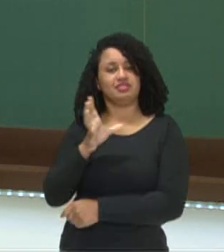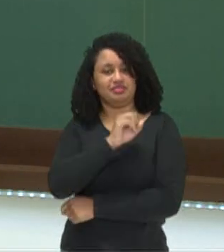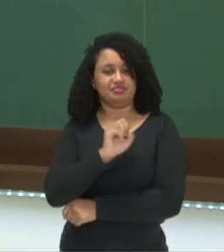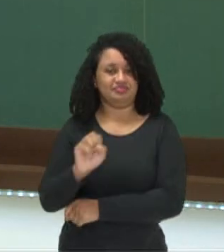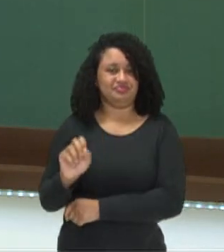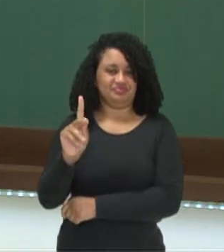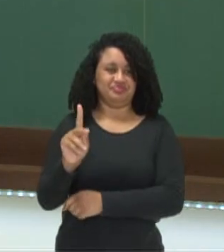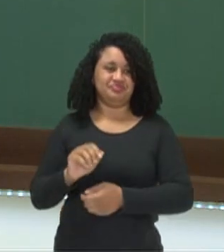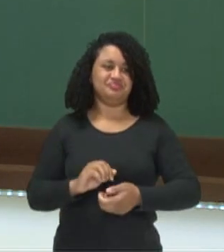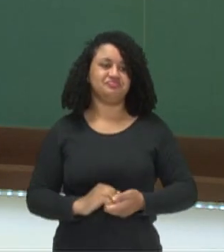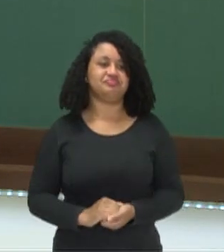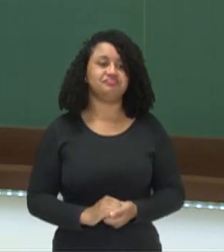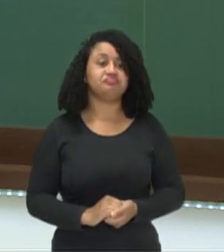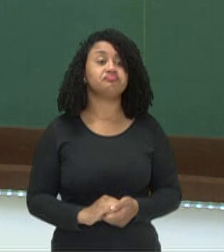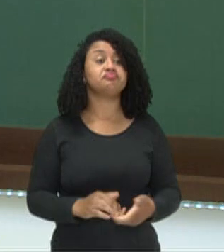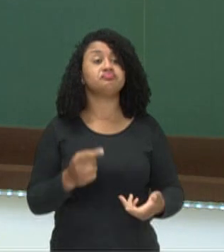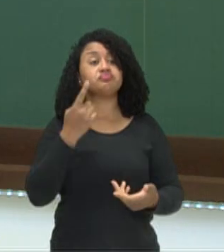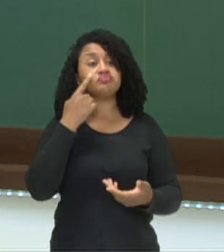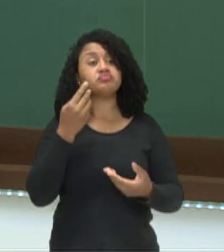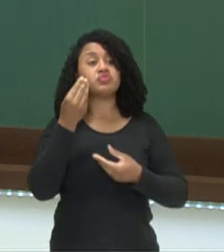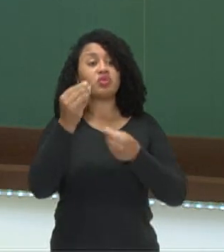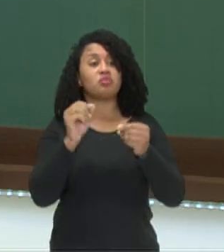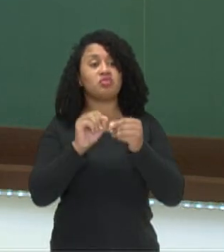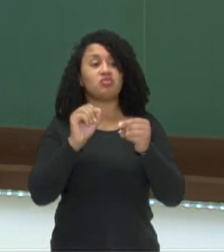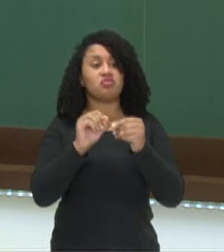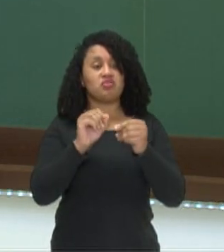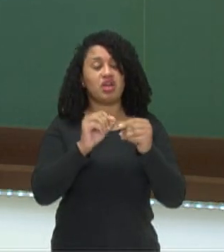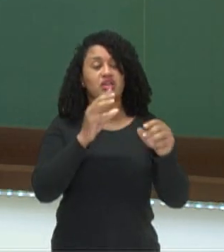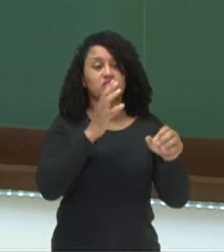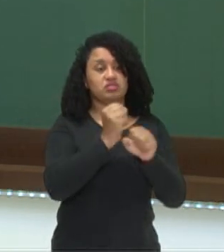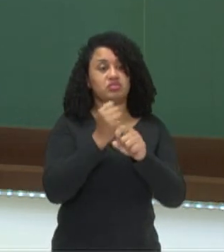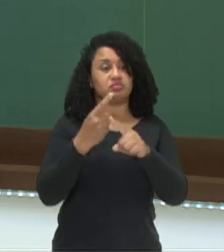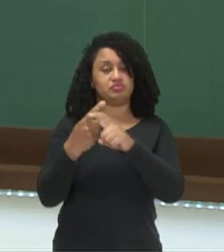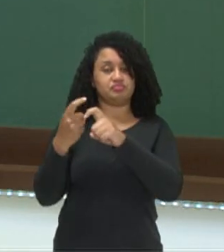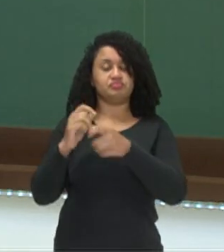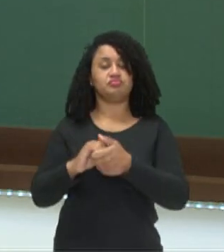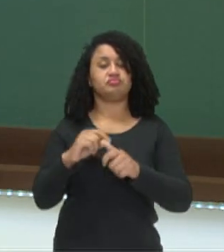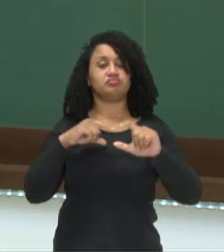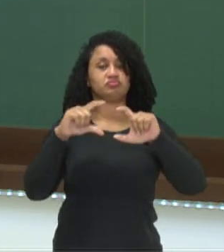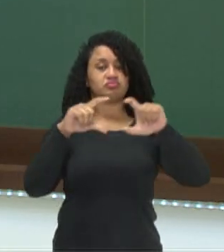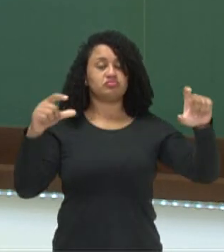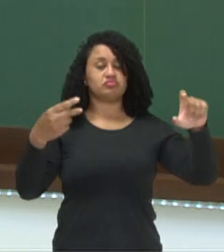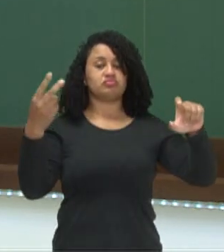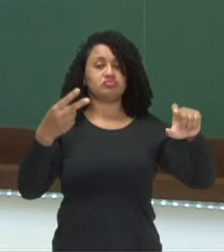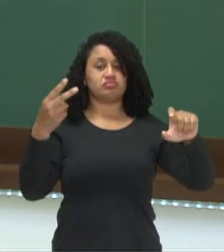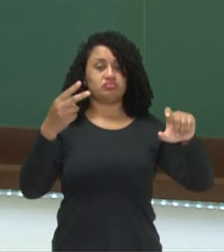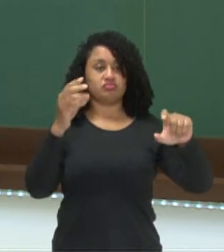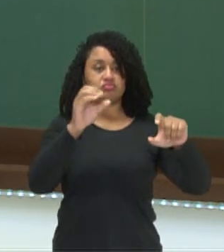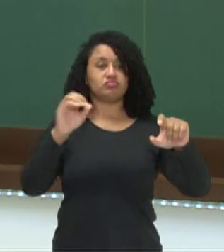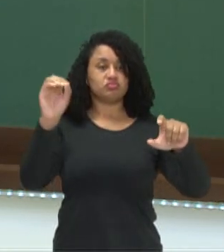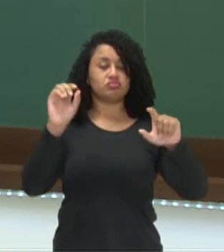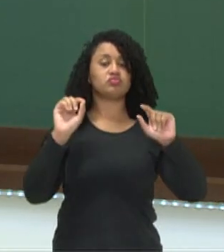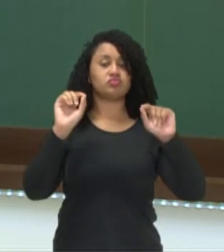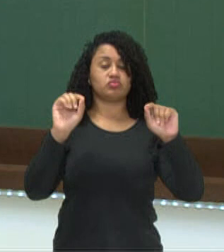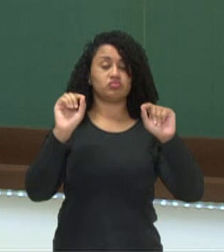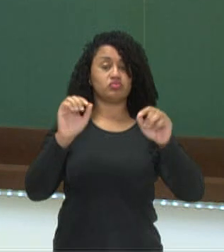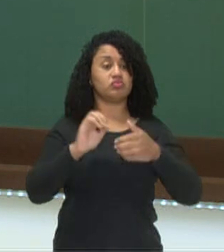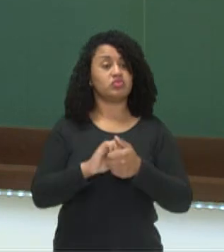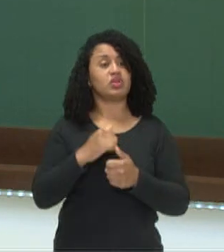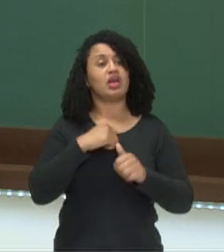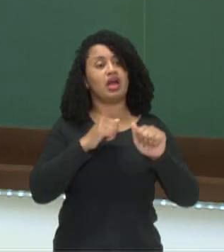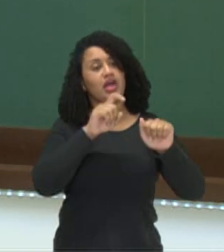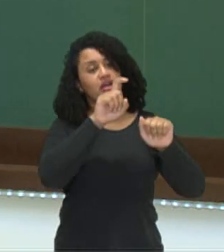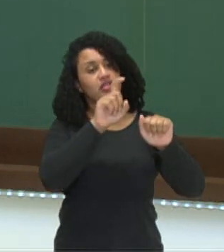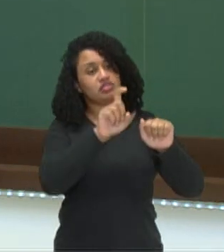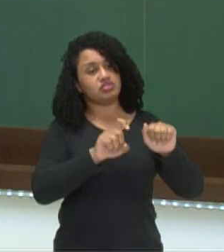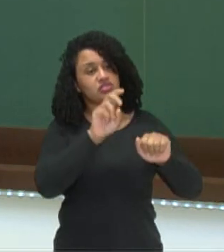tá bom? Então, olha lá, o método da soma e produto. Eu tenho uma equação no segundo grau aqui genérica. Ax ao quadrado